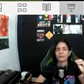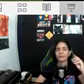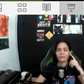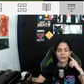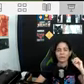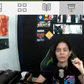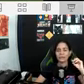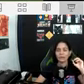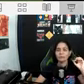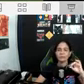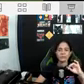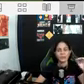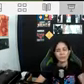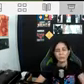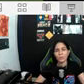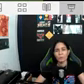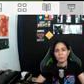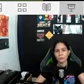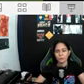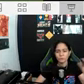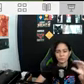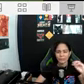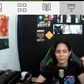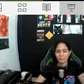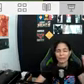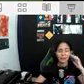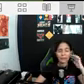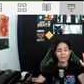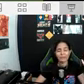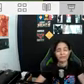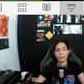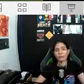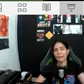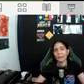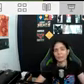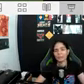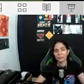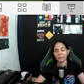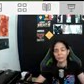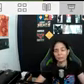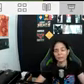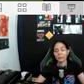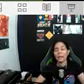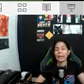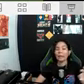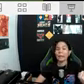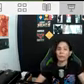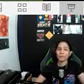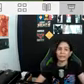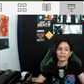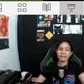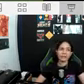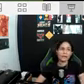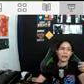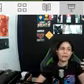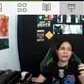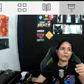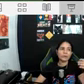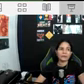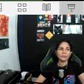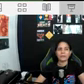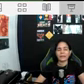mês, né, com a verruga ali, mas também, quando ela eliminar, ela não vai deixar nenhuma marca no seu rosto. Em